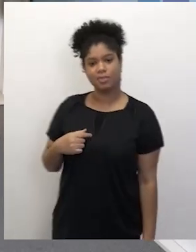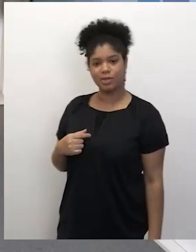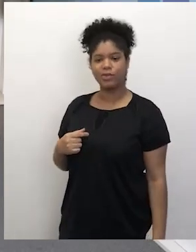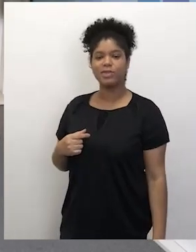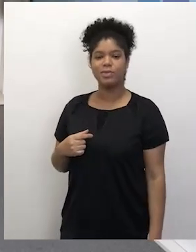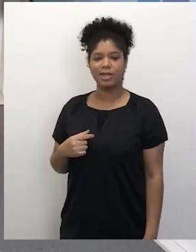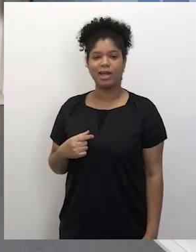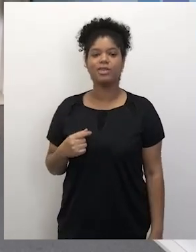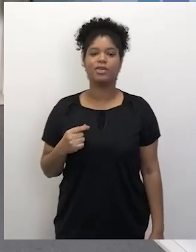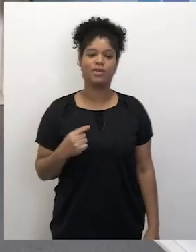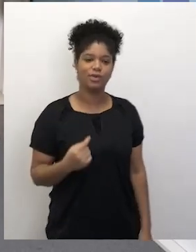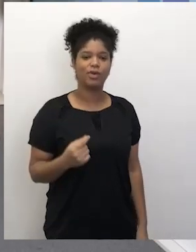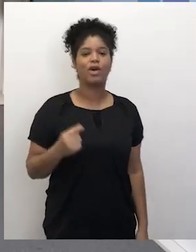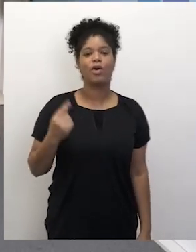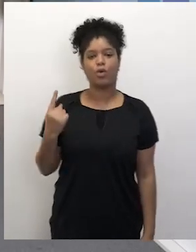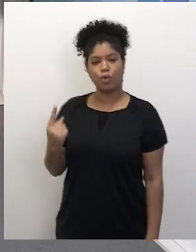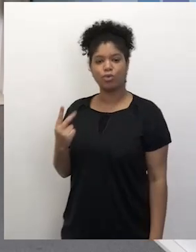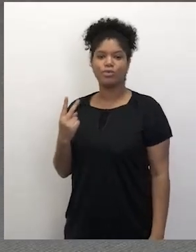Um, dois.